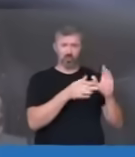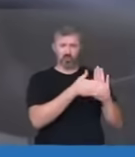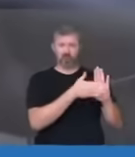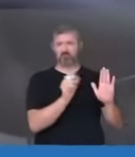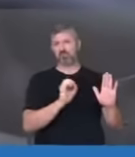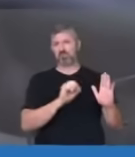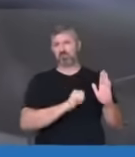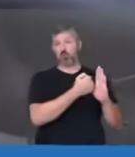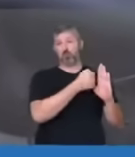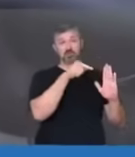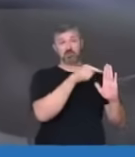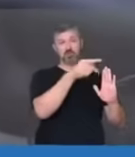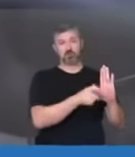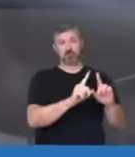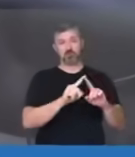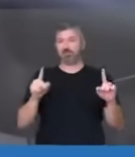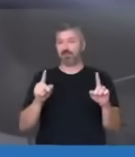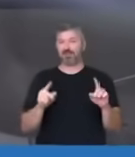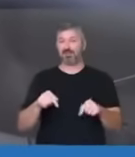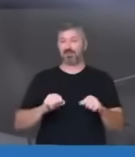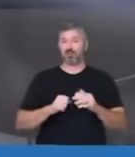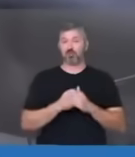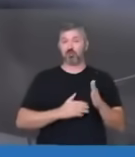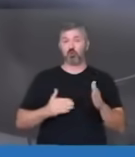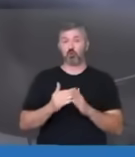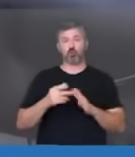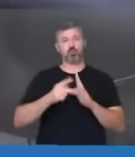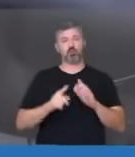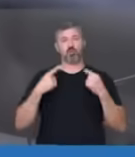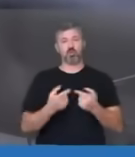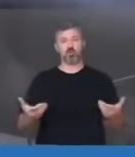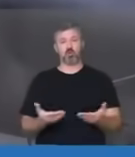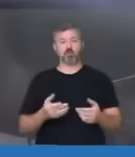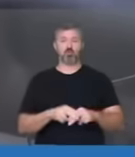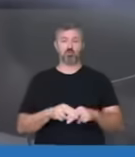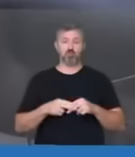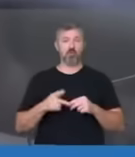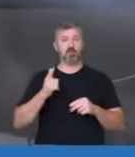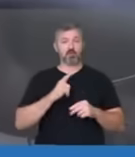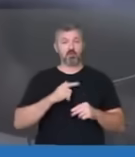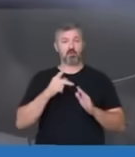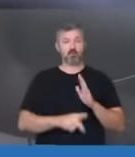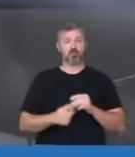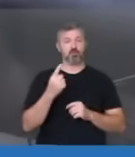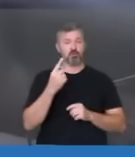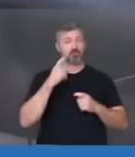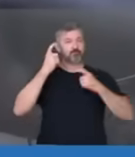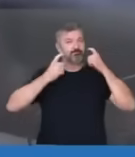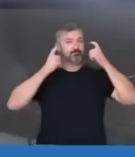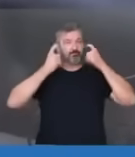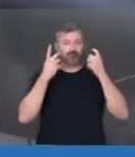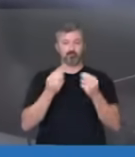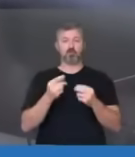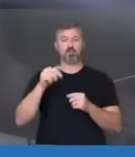motivo para obstruir esse projeto, mas nós estamos obstruindo todos os projetos da sessão, tendo em vista que temos um projeto que muito nos preocupa, que é o